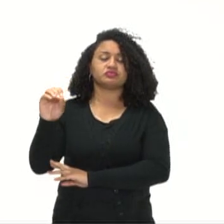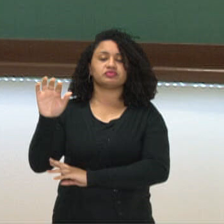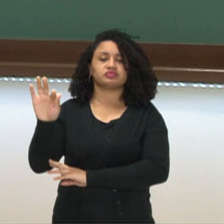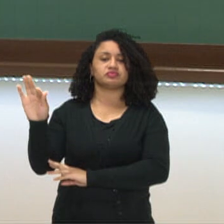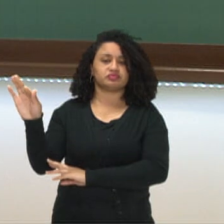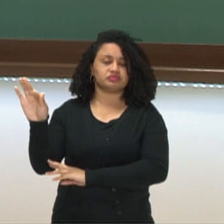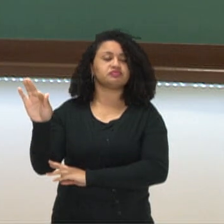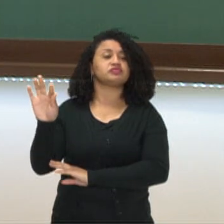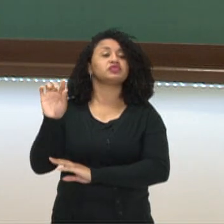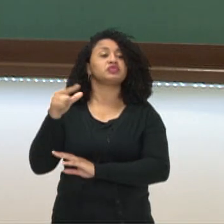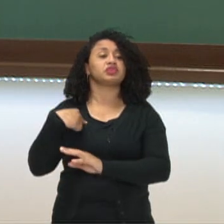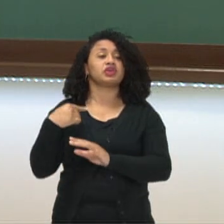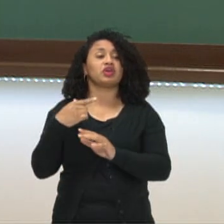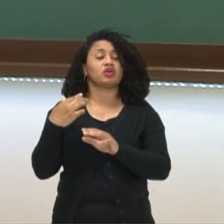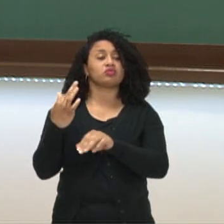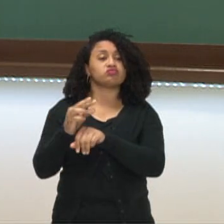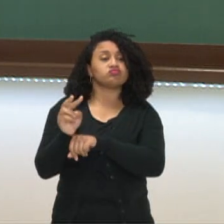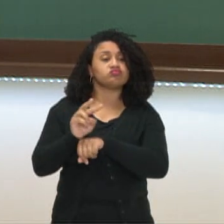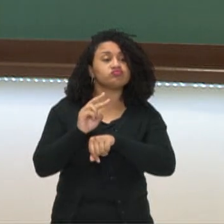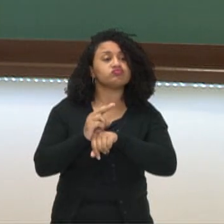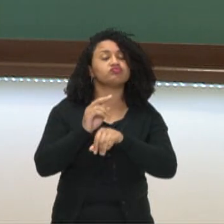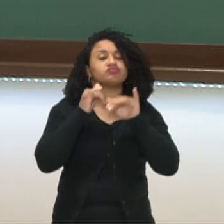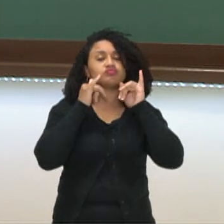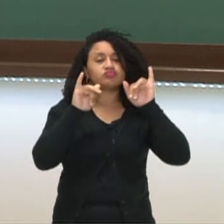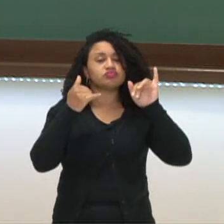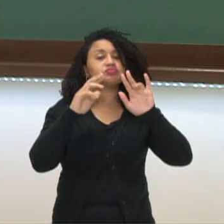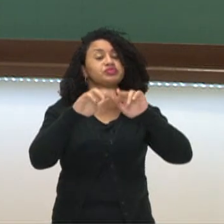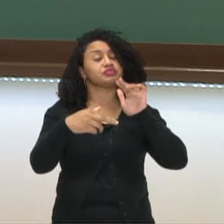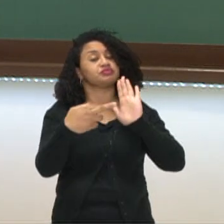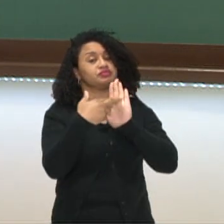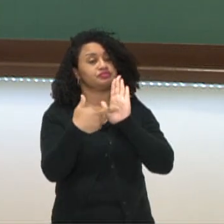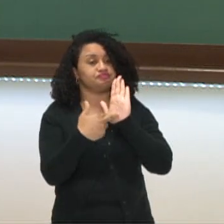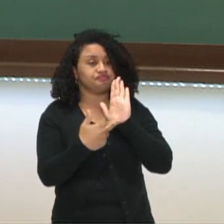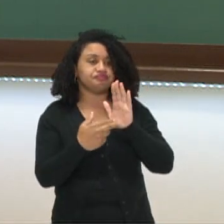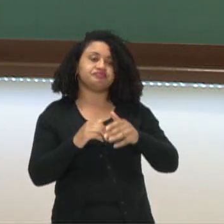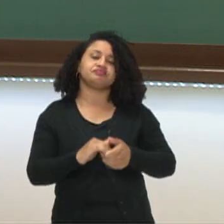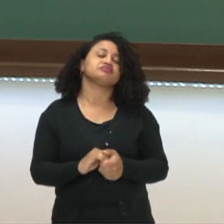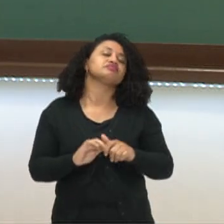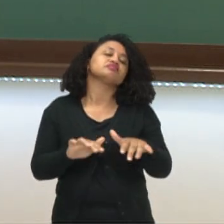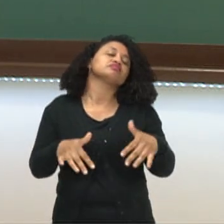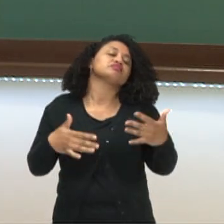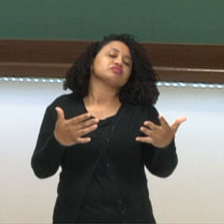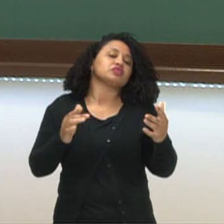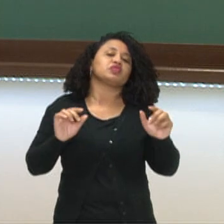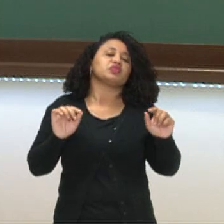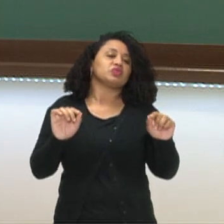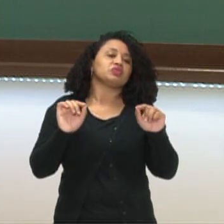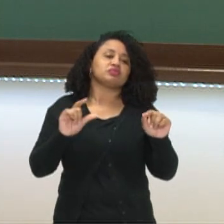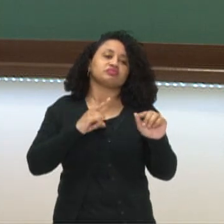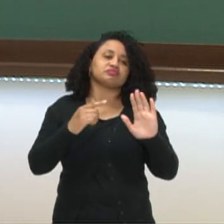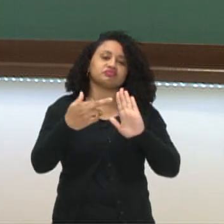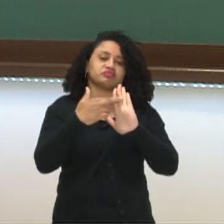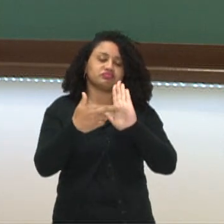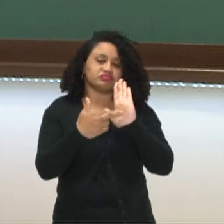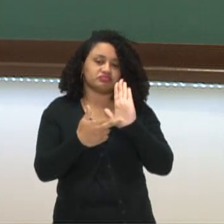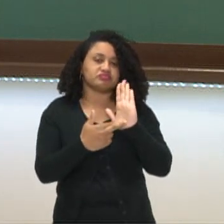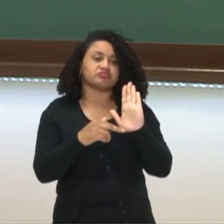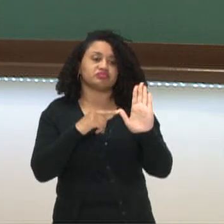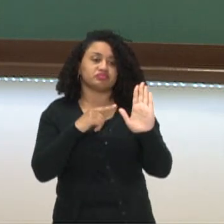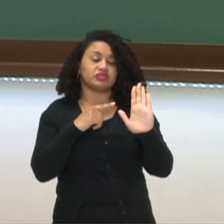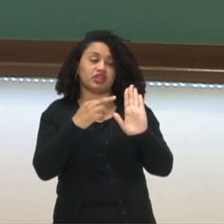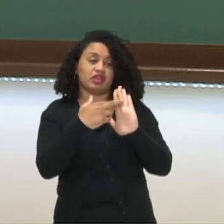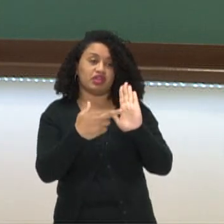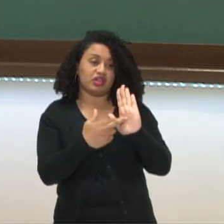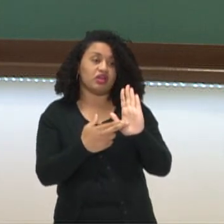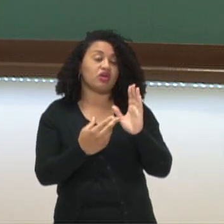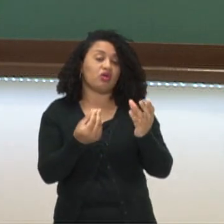da conservação da energia, por isso que são regras, tá? Então, o que diz essas regras de Kirchhoff, que antigamente era leis